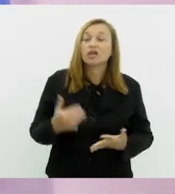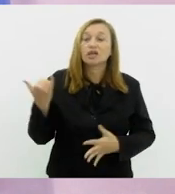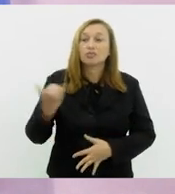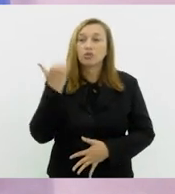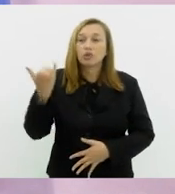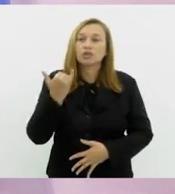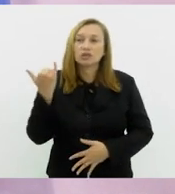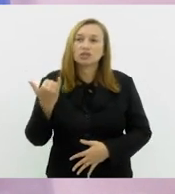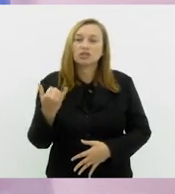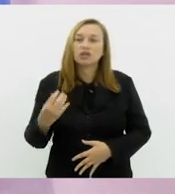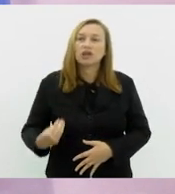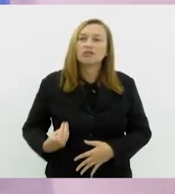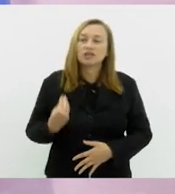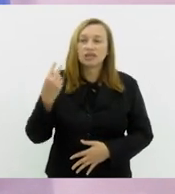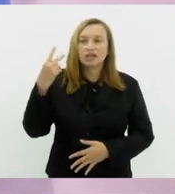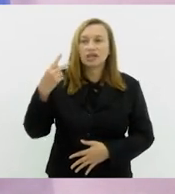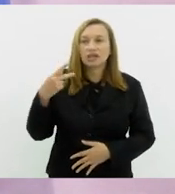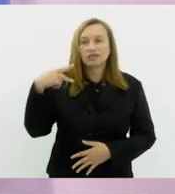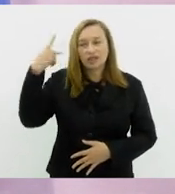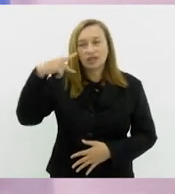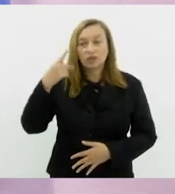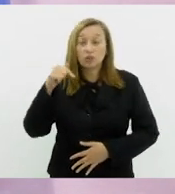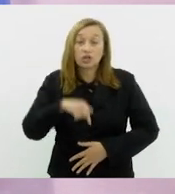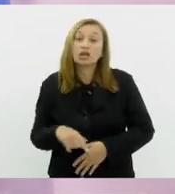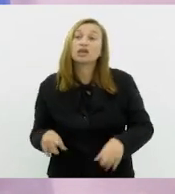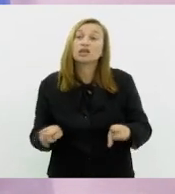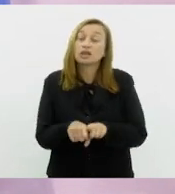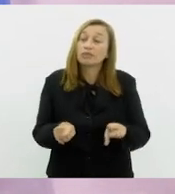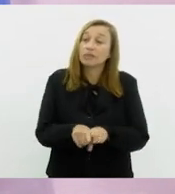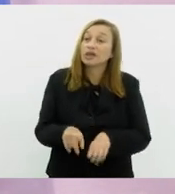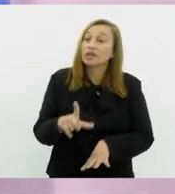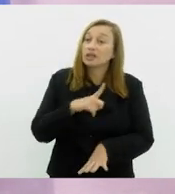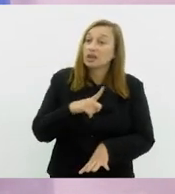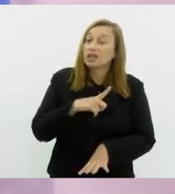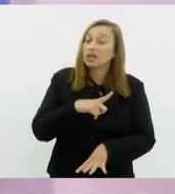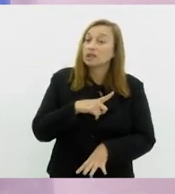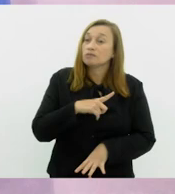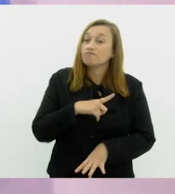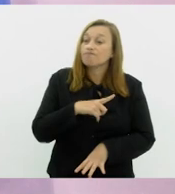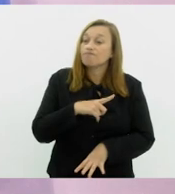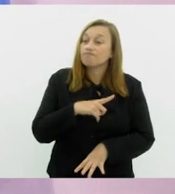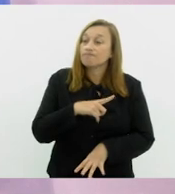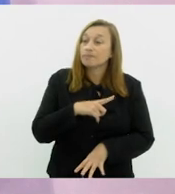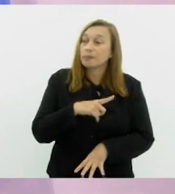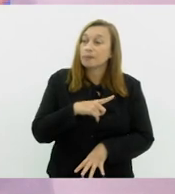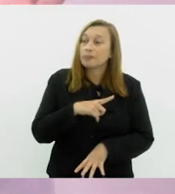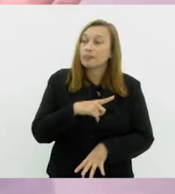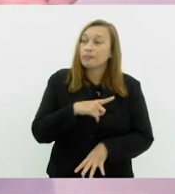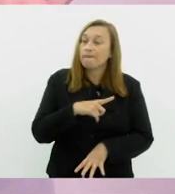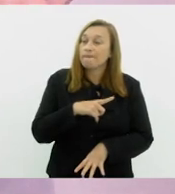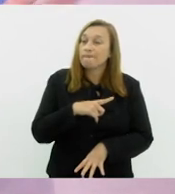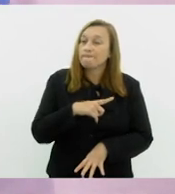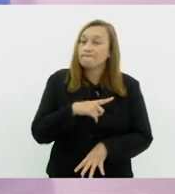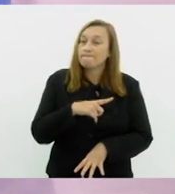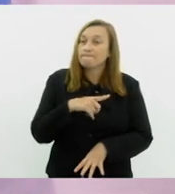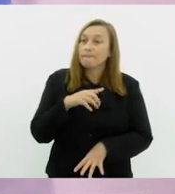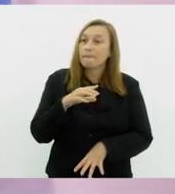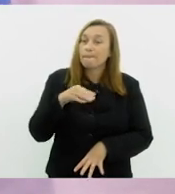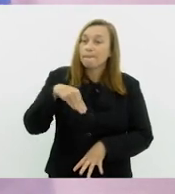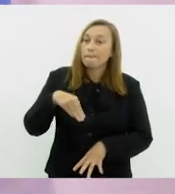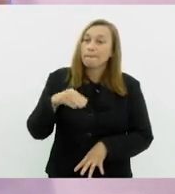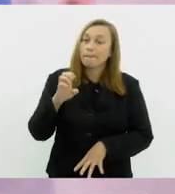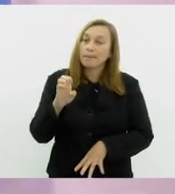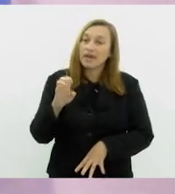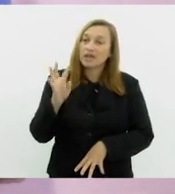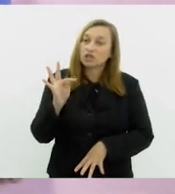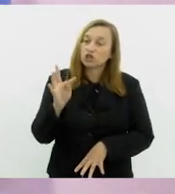a presença da Thaís aqui, porque a gente tem também, no âmbito da região metropolitana, a cidade do